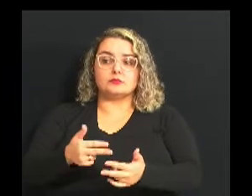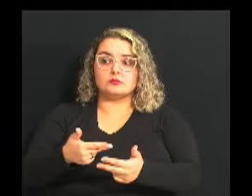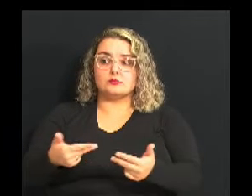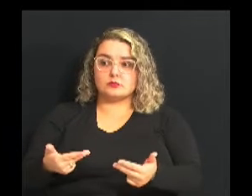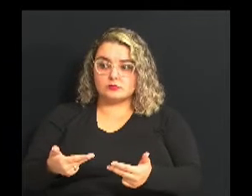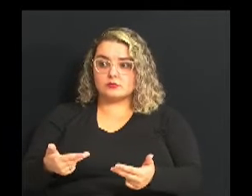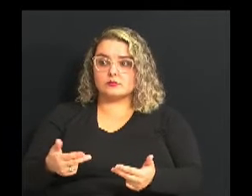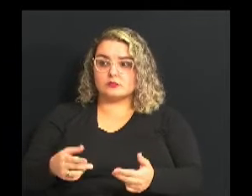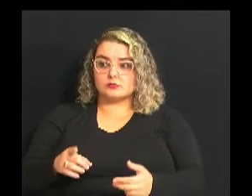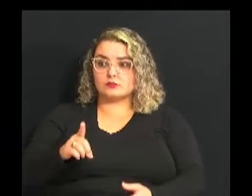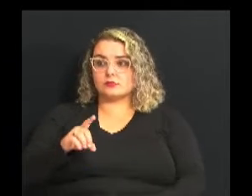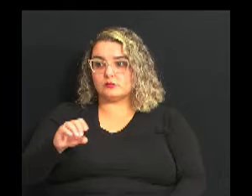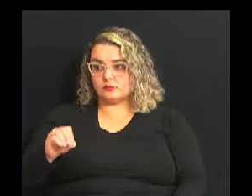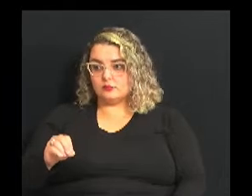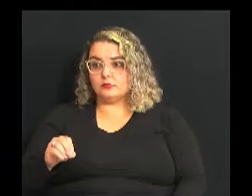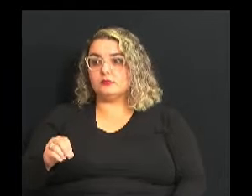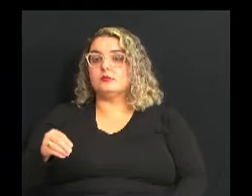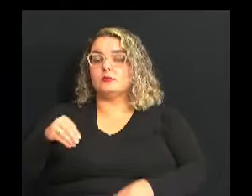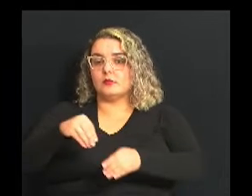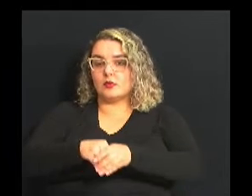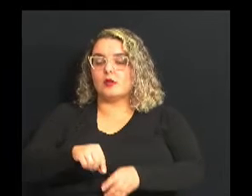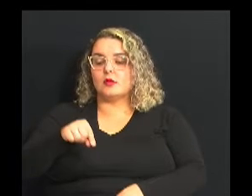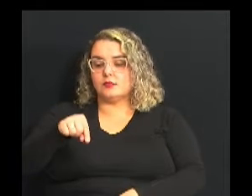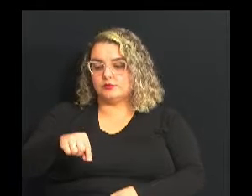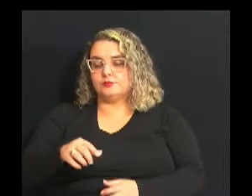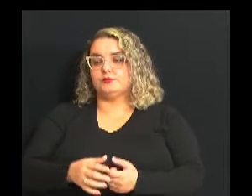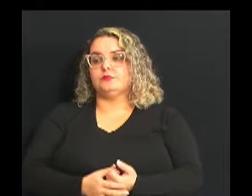diário oficial corre por ela, né?